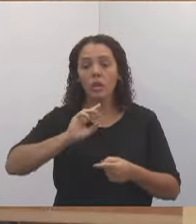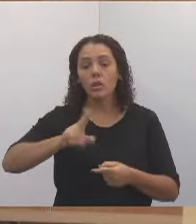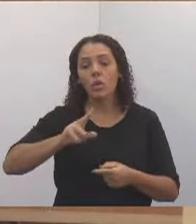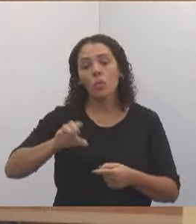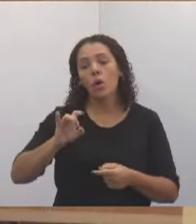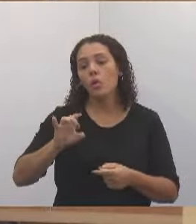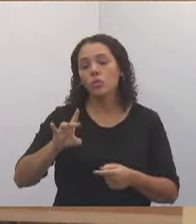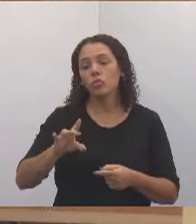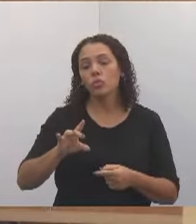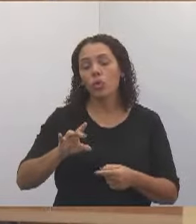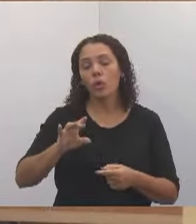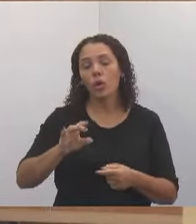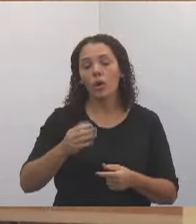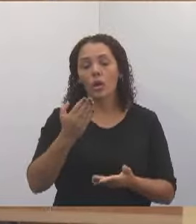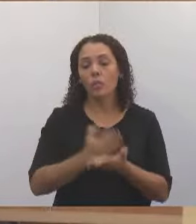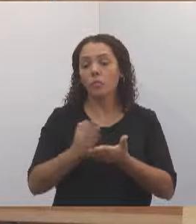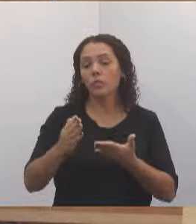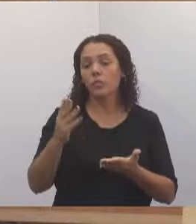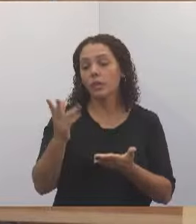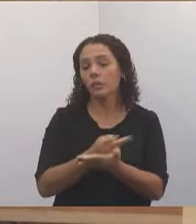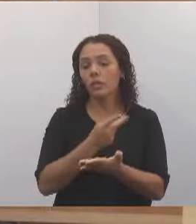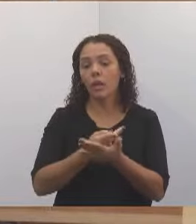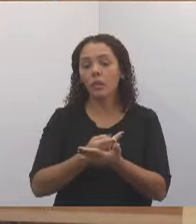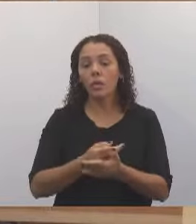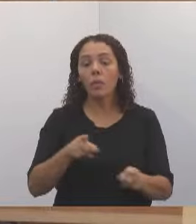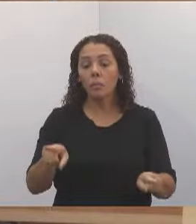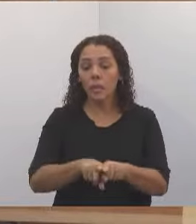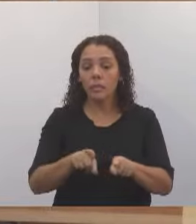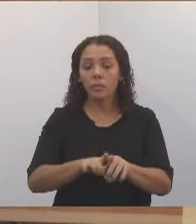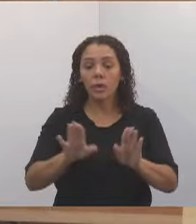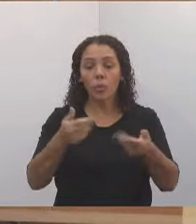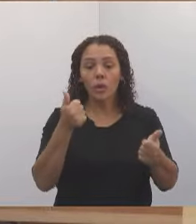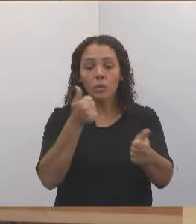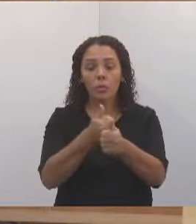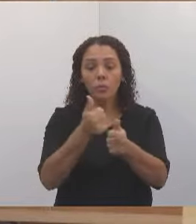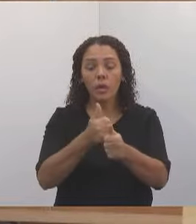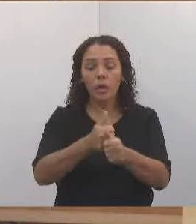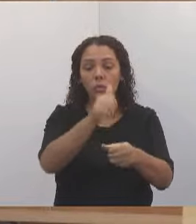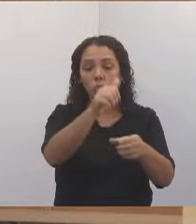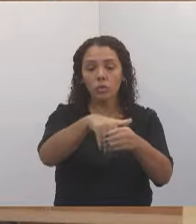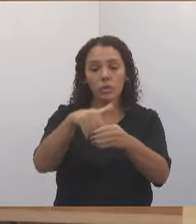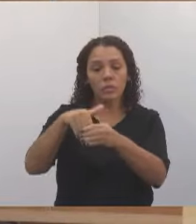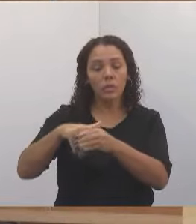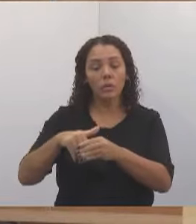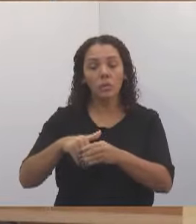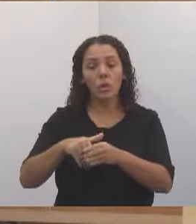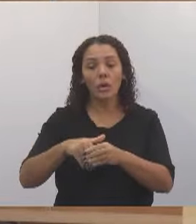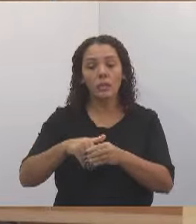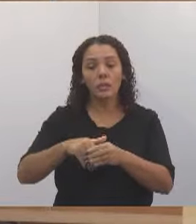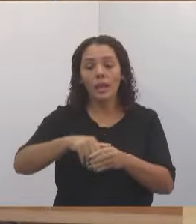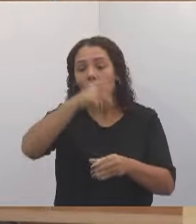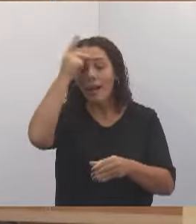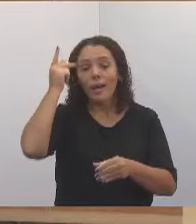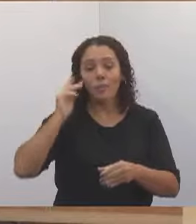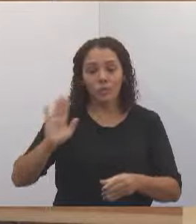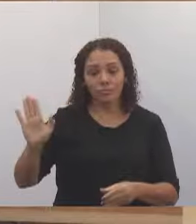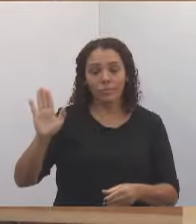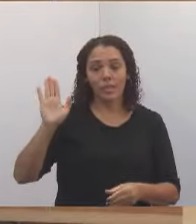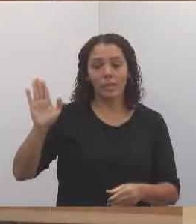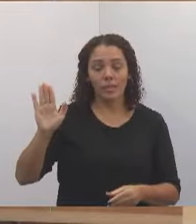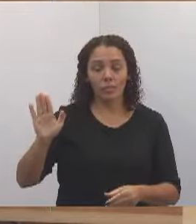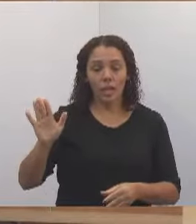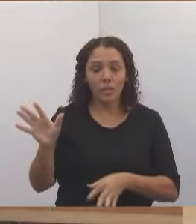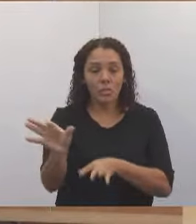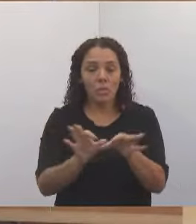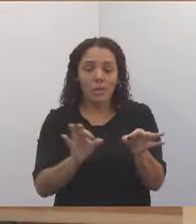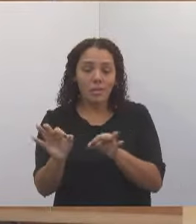é imoral. Quando chega próximo às eleições, distribuir cesta básica, fazer algum tipo